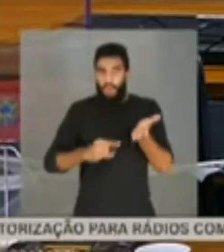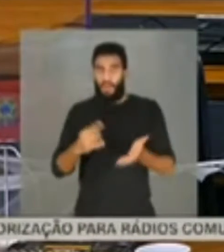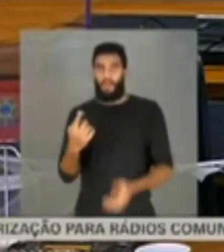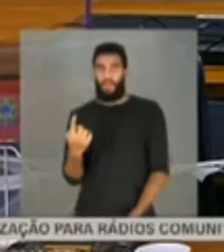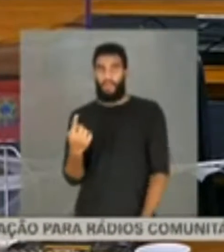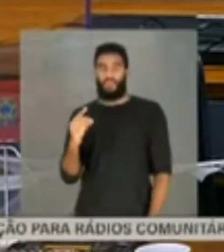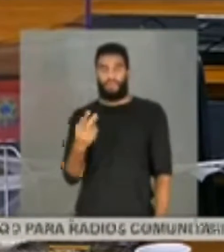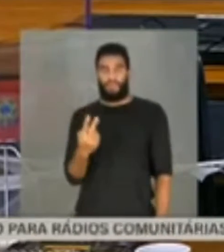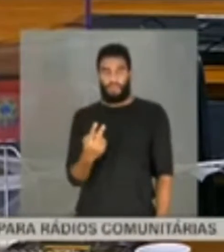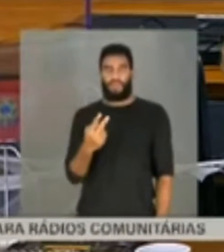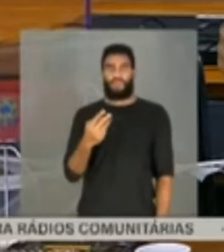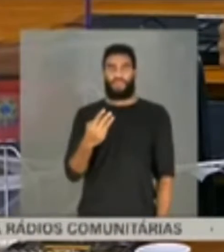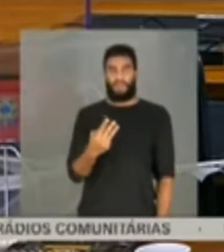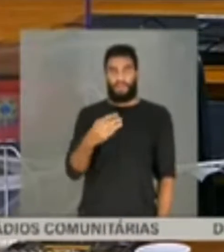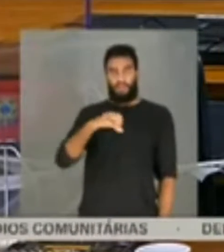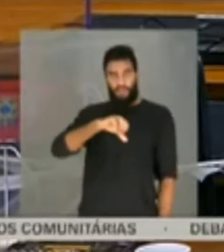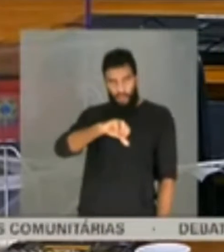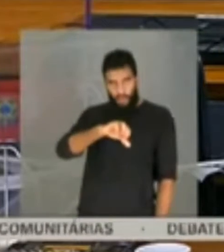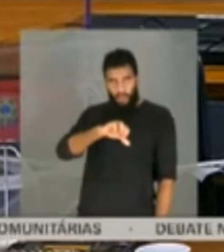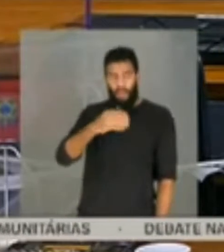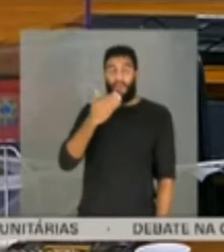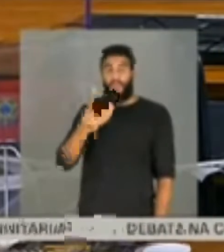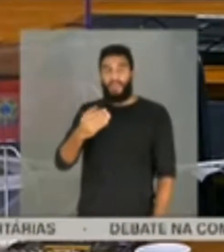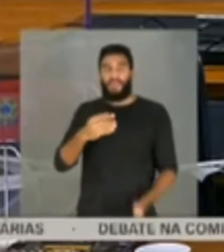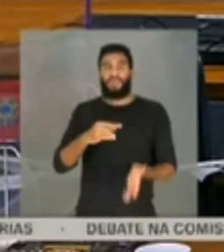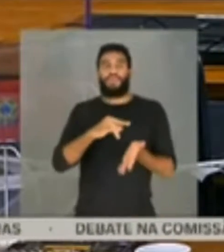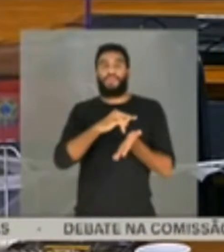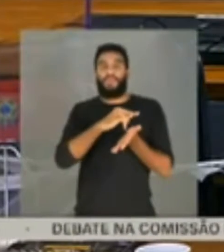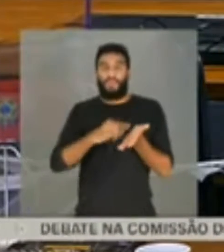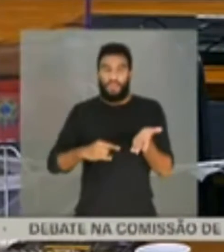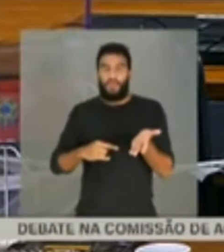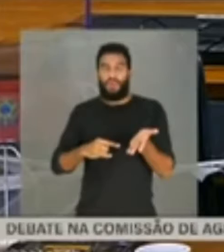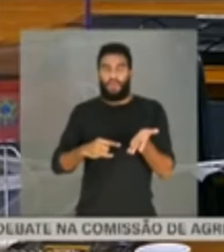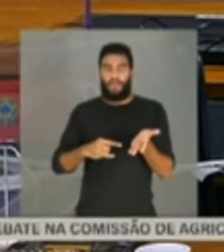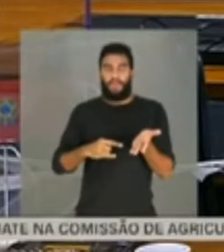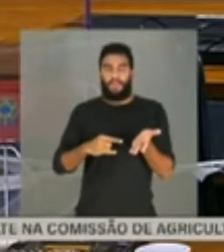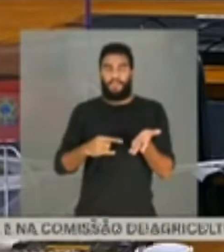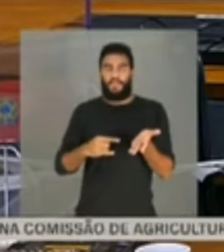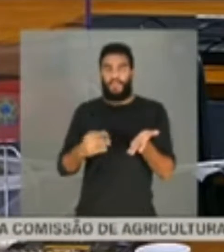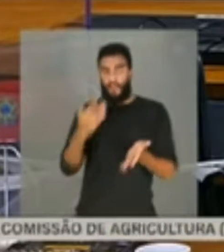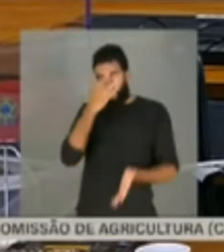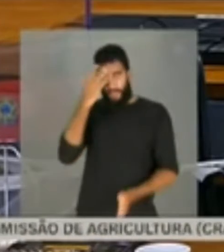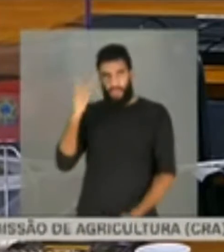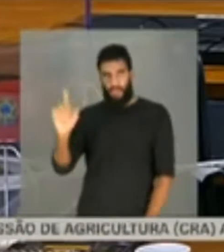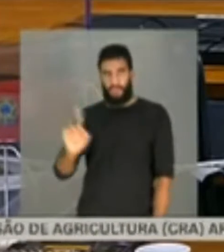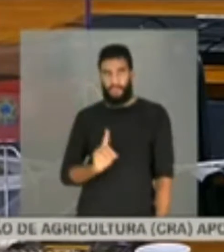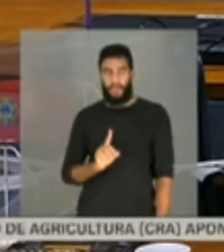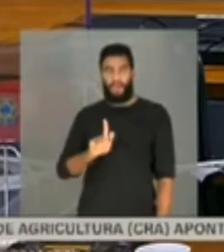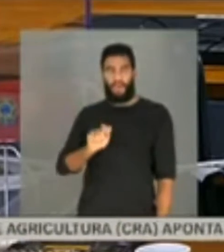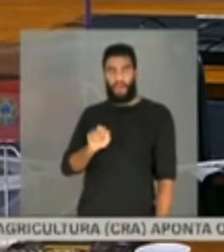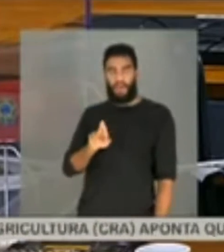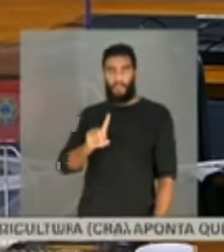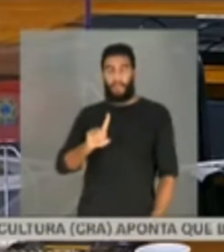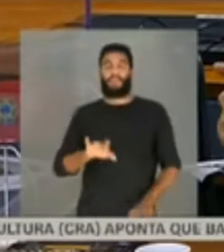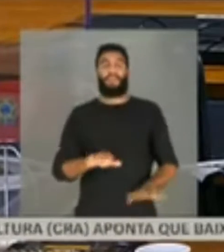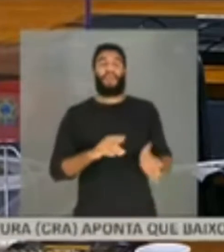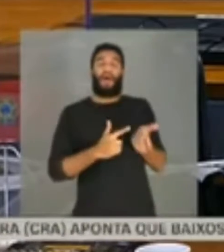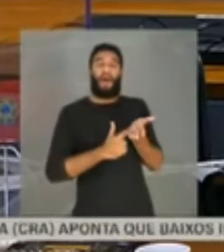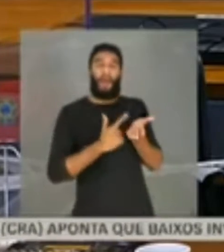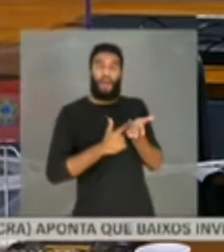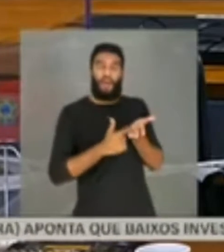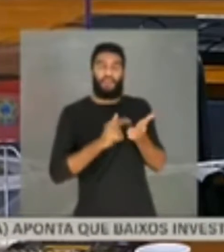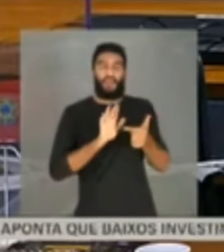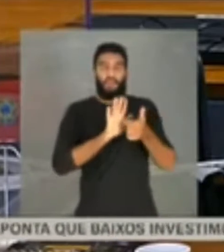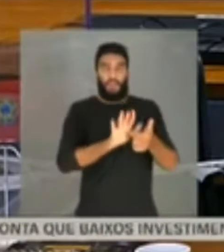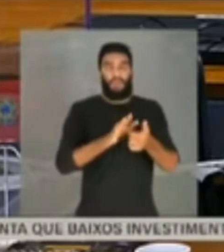requerimento 1239, requerendo novamente a convocação do senhor Carlos Gabas. Segundo a revista Veja,